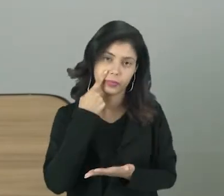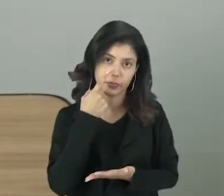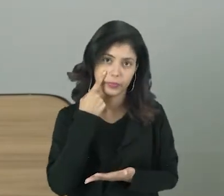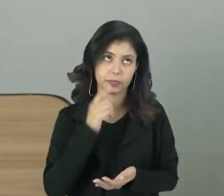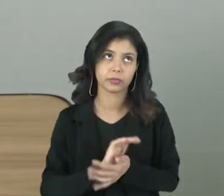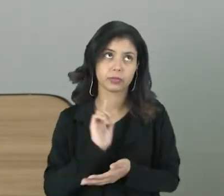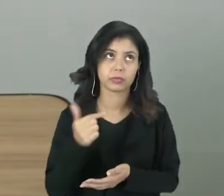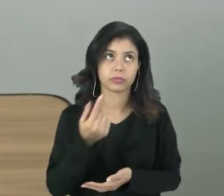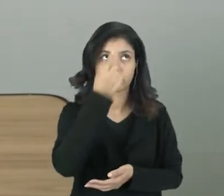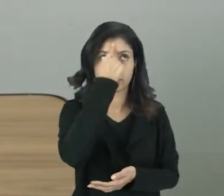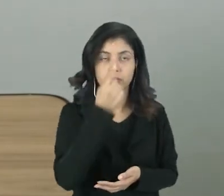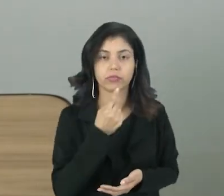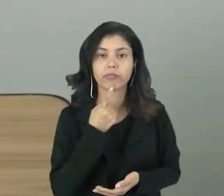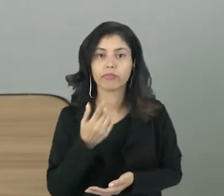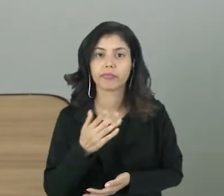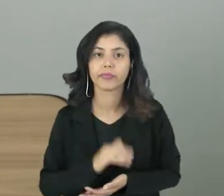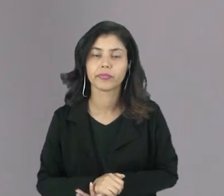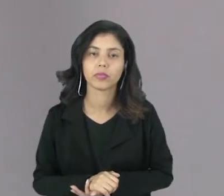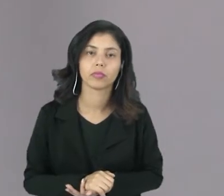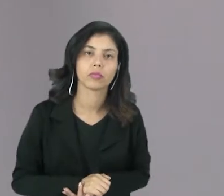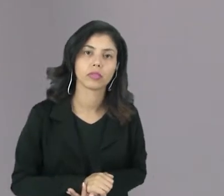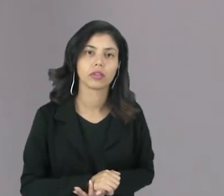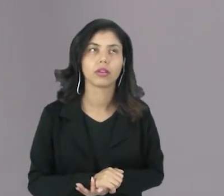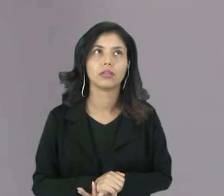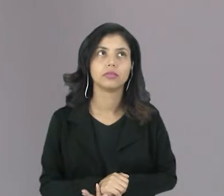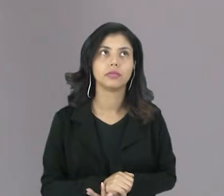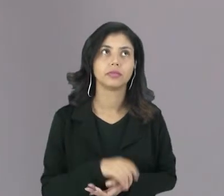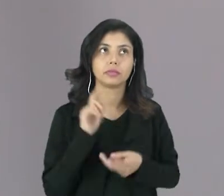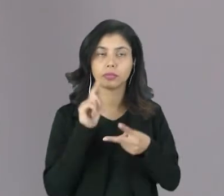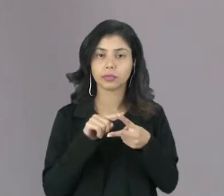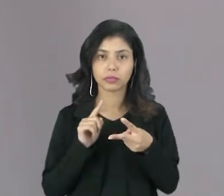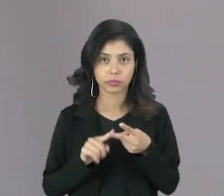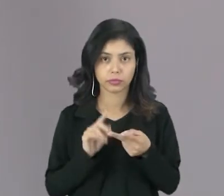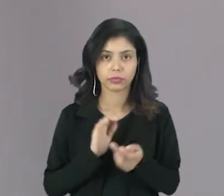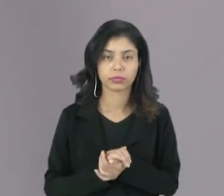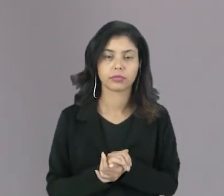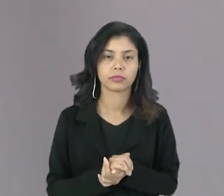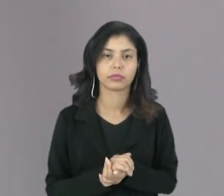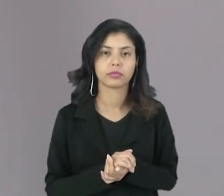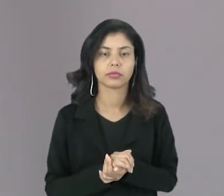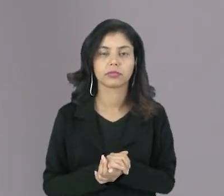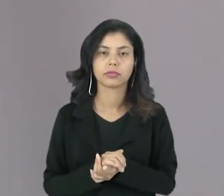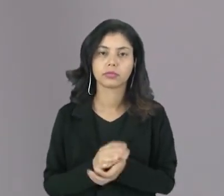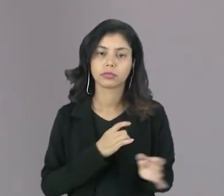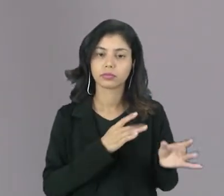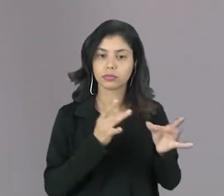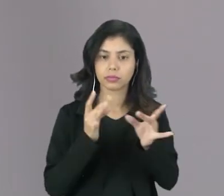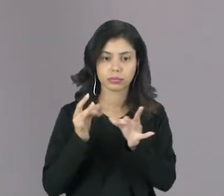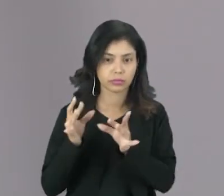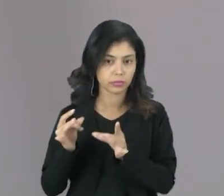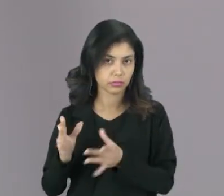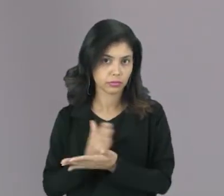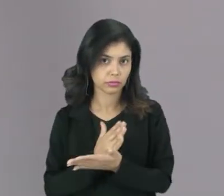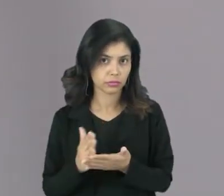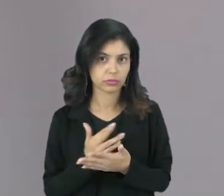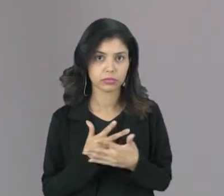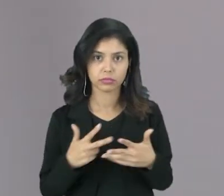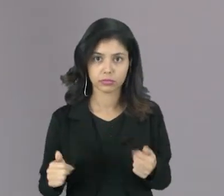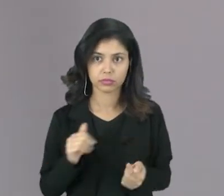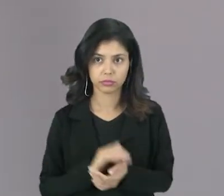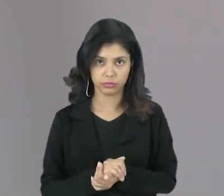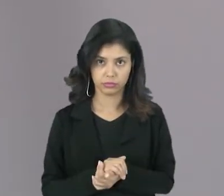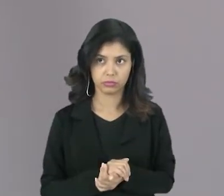Observe esta outra imagem aqui olha tem duas crianças e nos estão vendendo algo